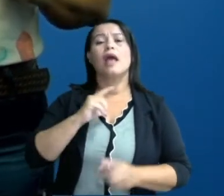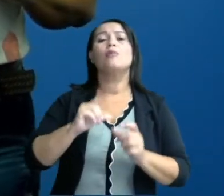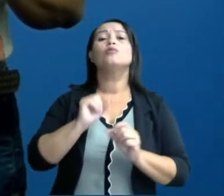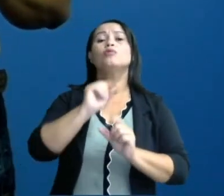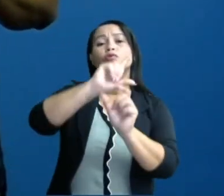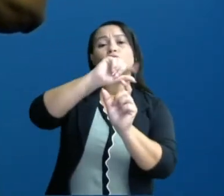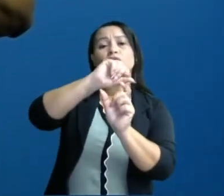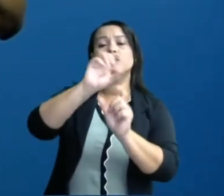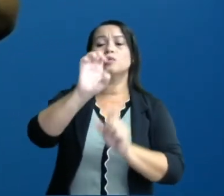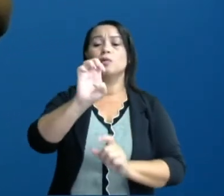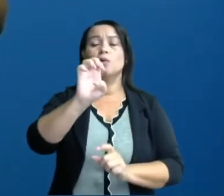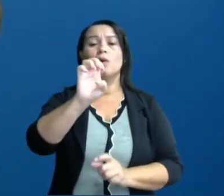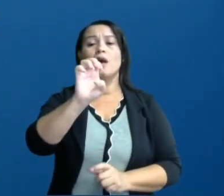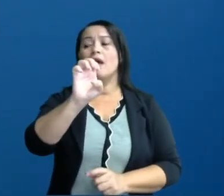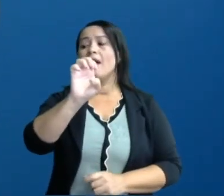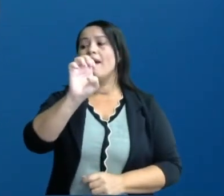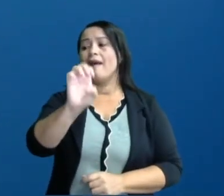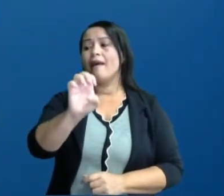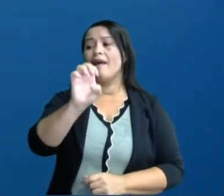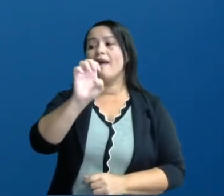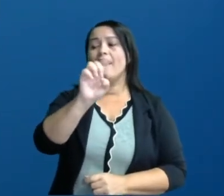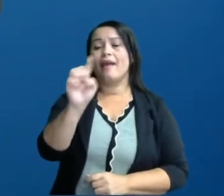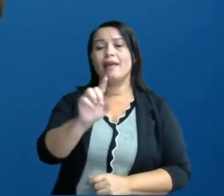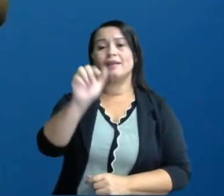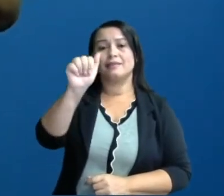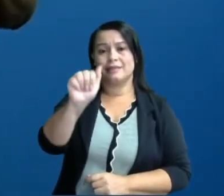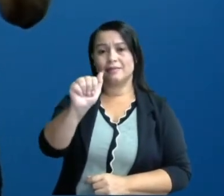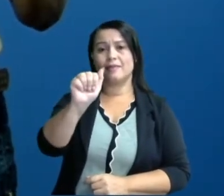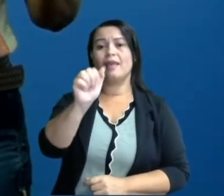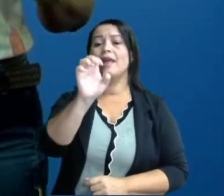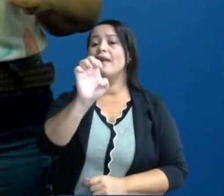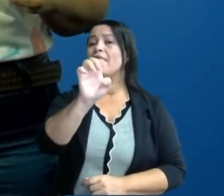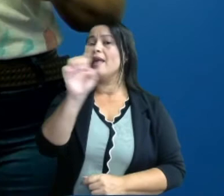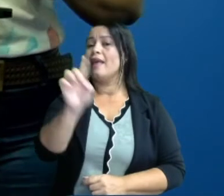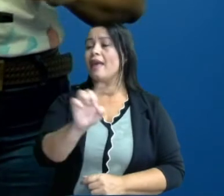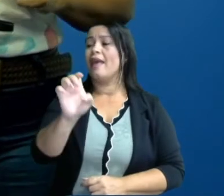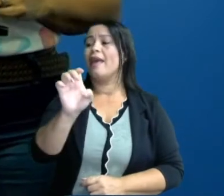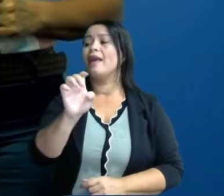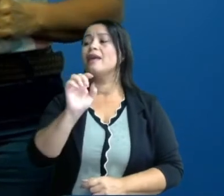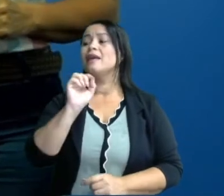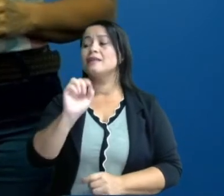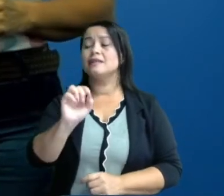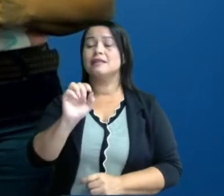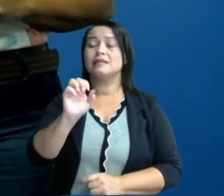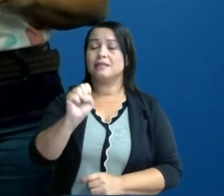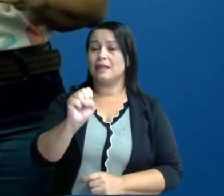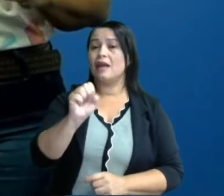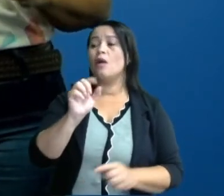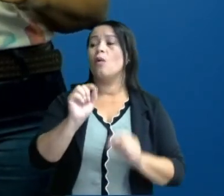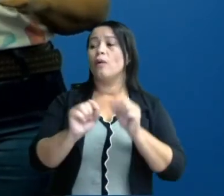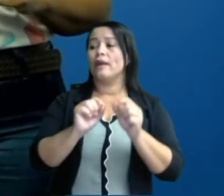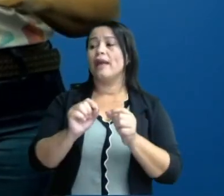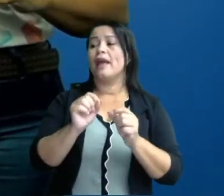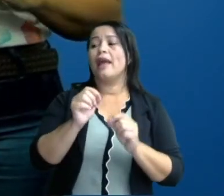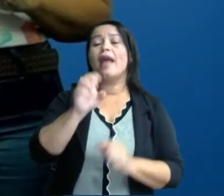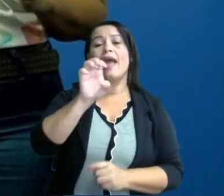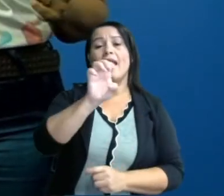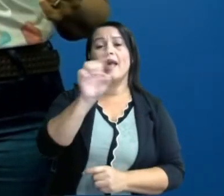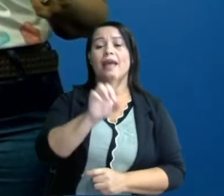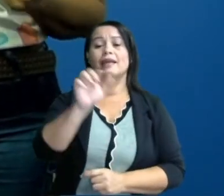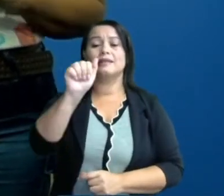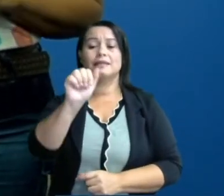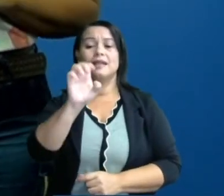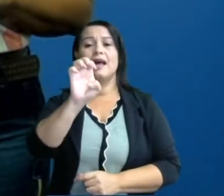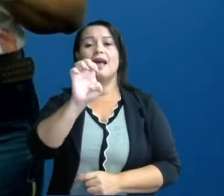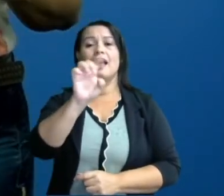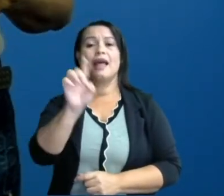esa e eis, de formas escritas diferentes. Então, a gente tem esa com Z,